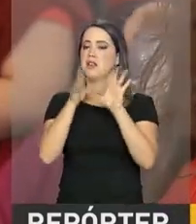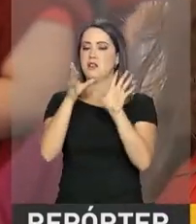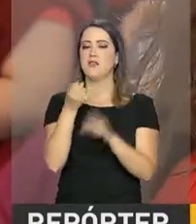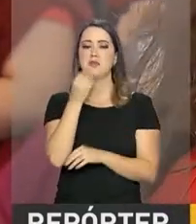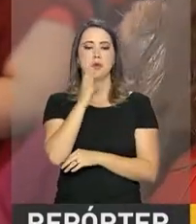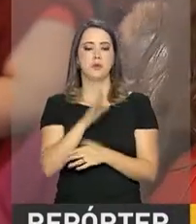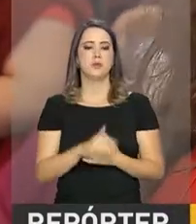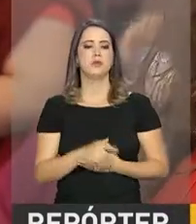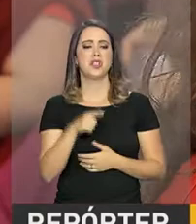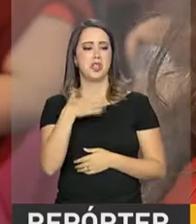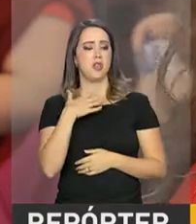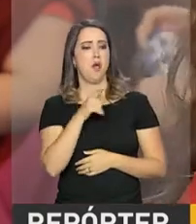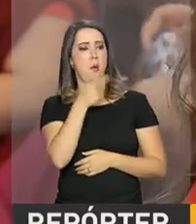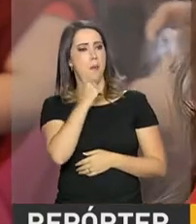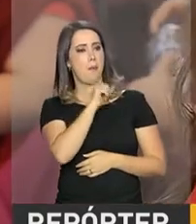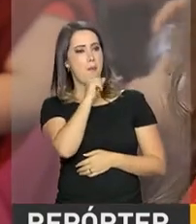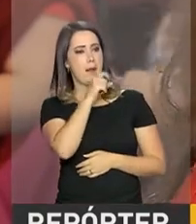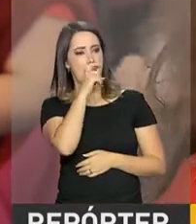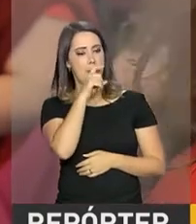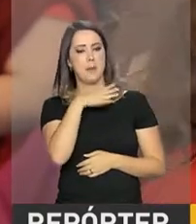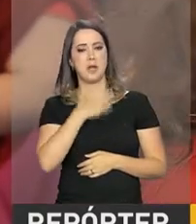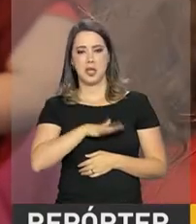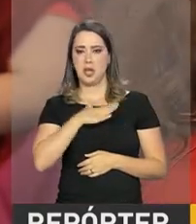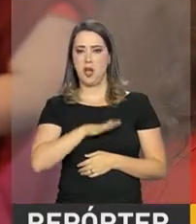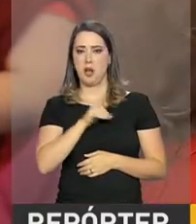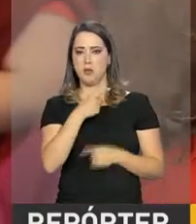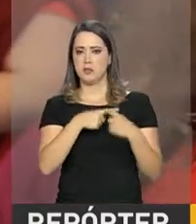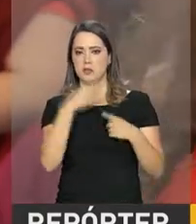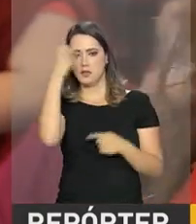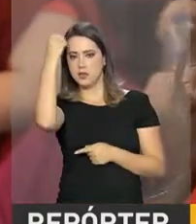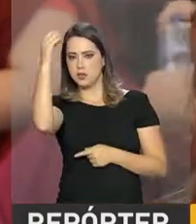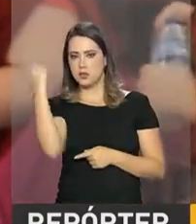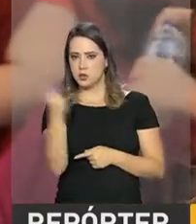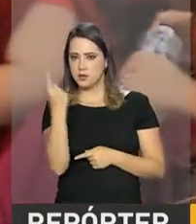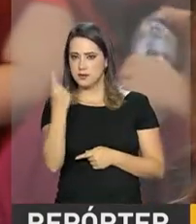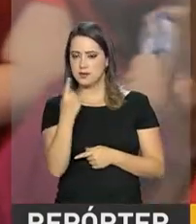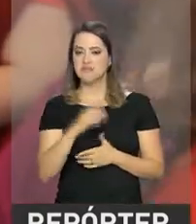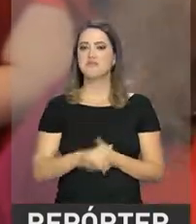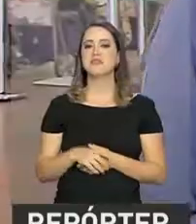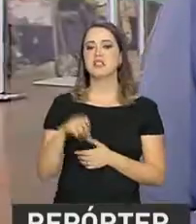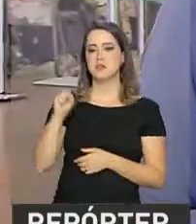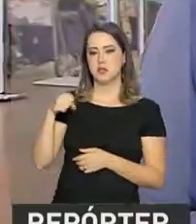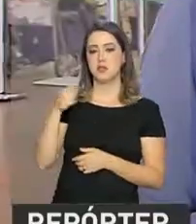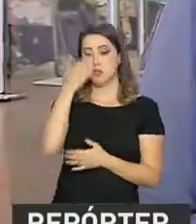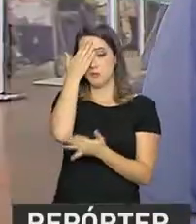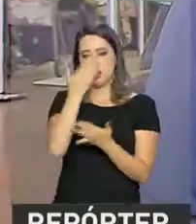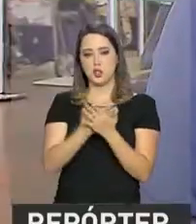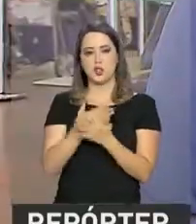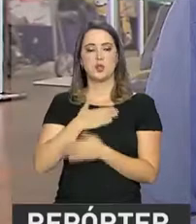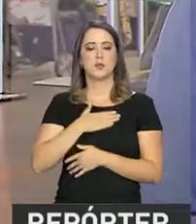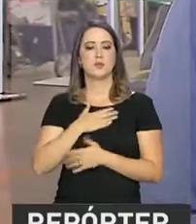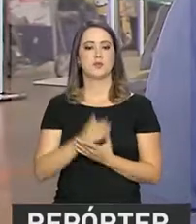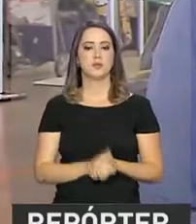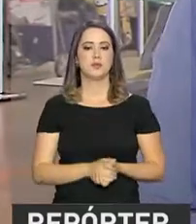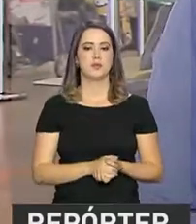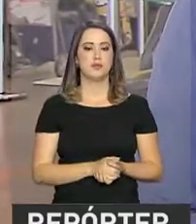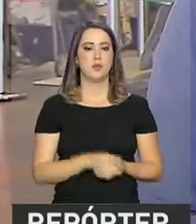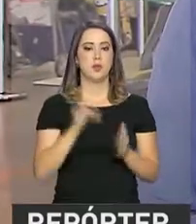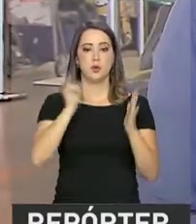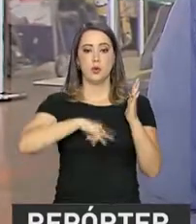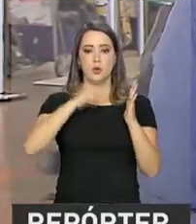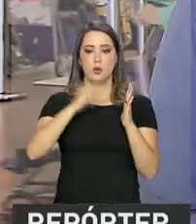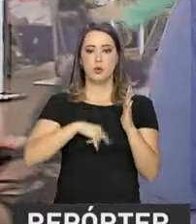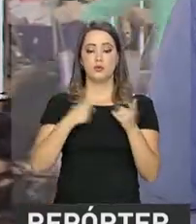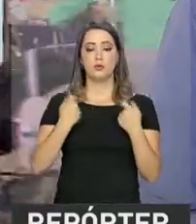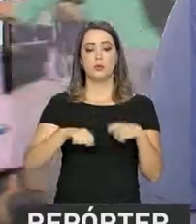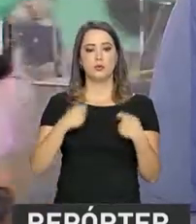você viajando, você tem 15 anos, né, viajando sozinha? Ah, eles confiam bastante em mim. A documentação exigida na hora do